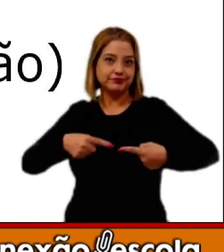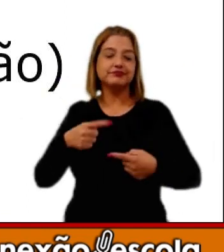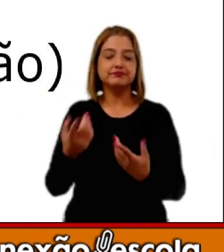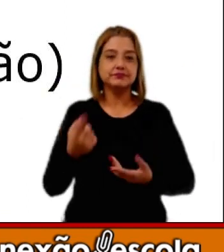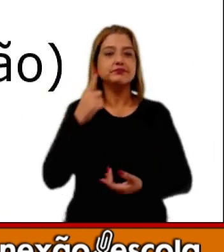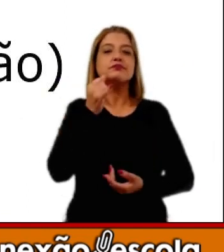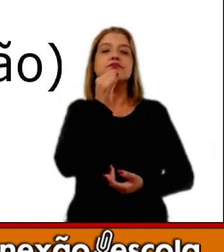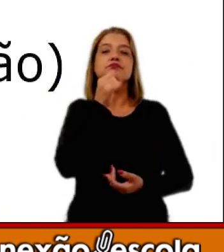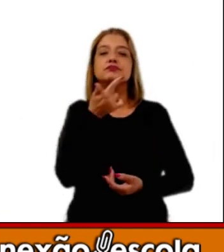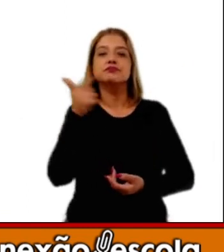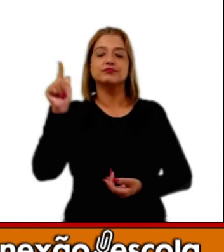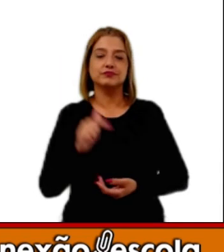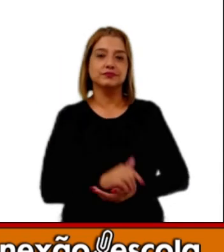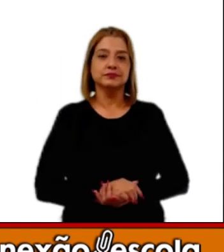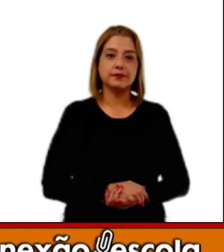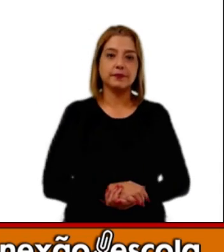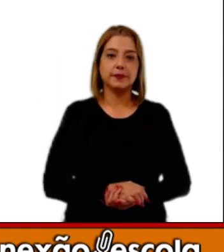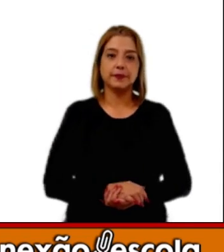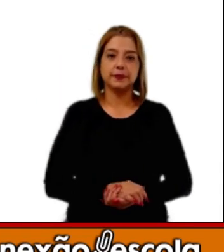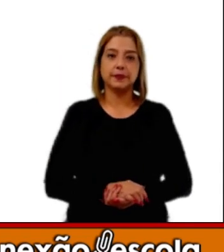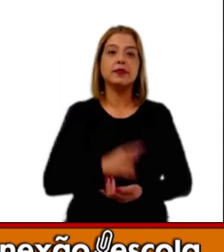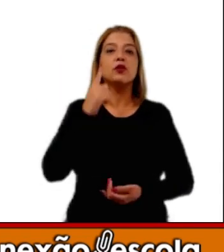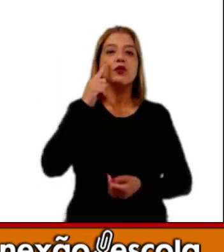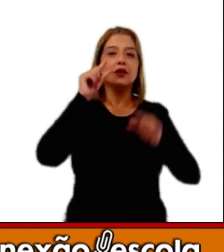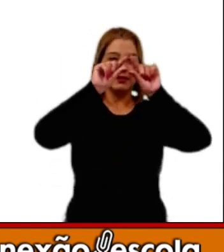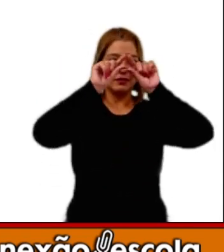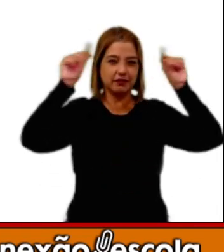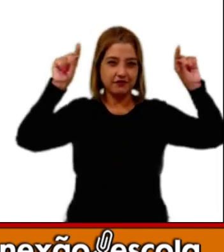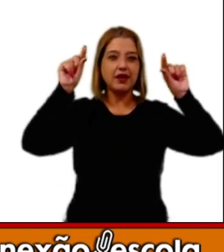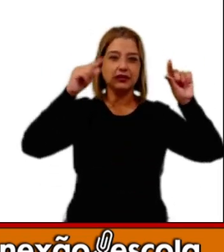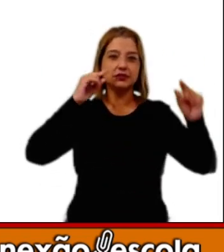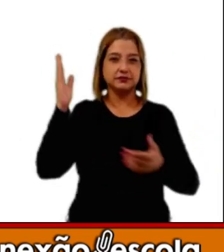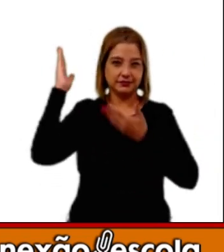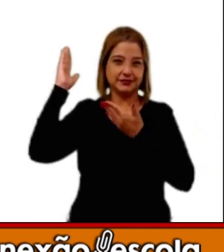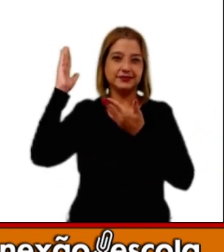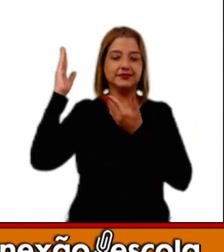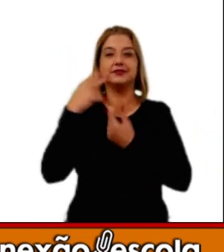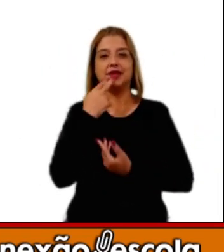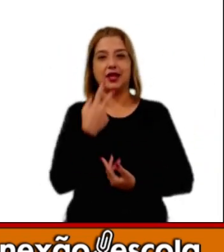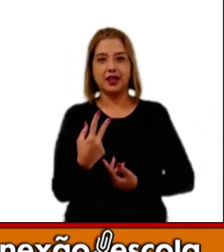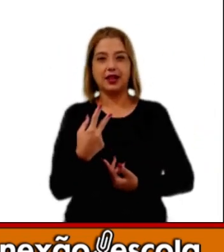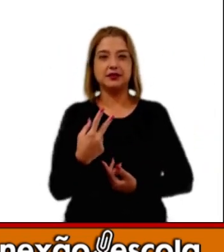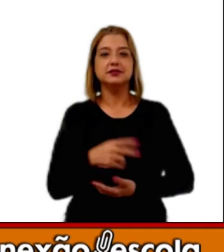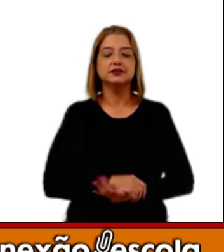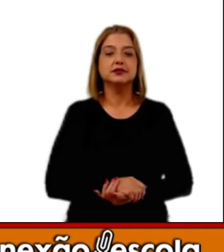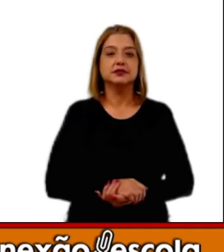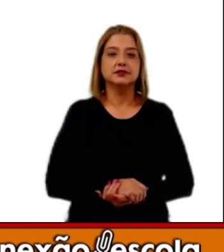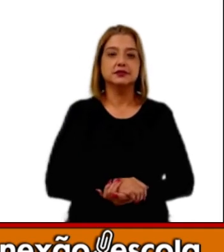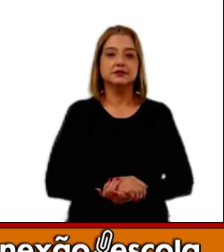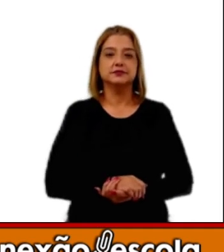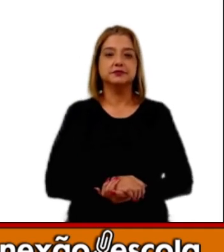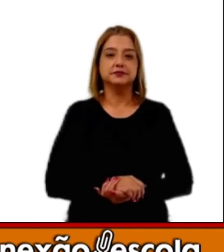um outro exemplo I am doing my english home work I have to